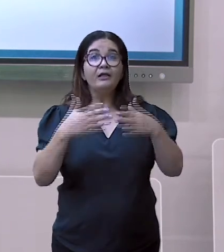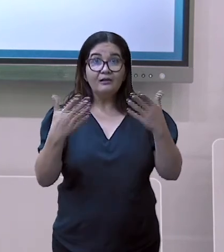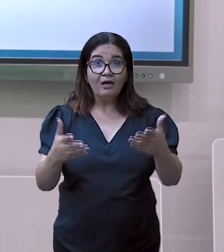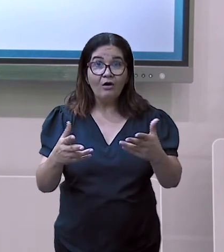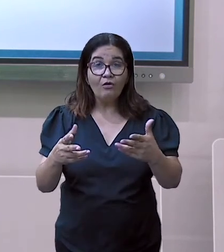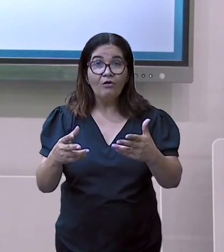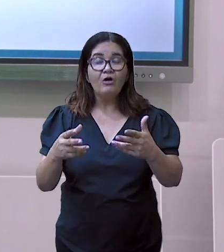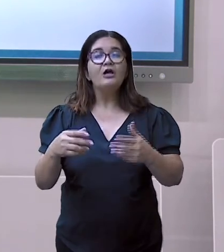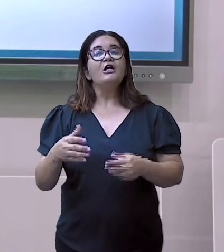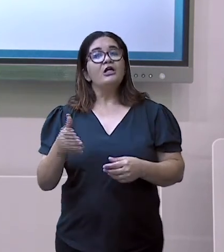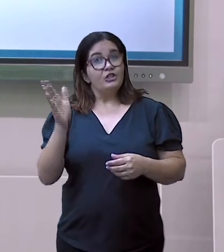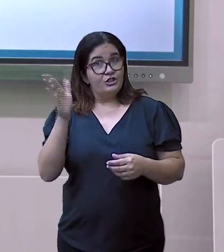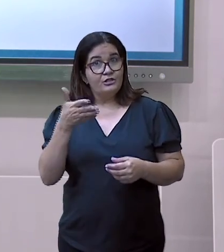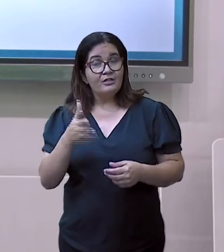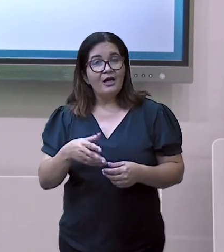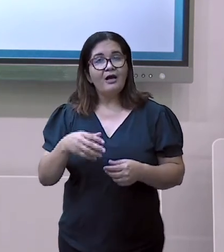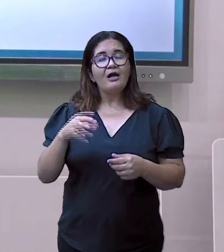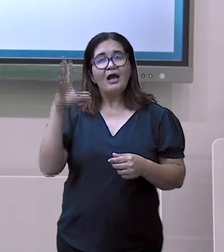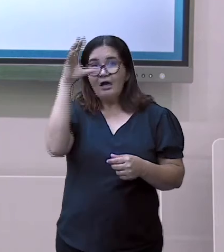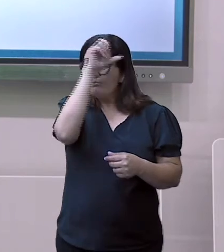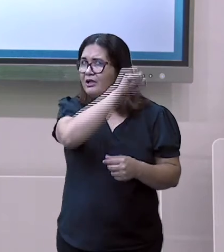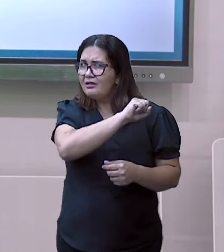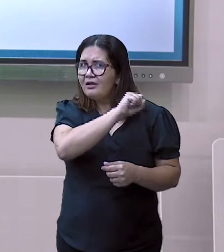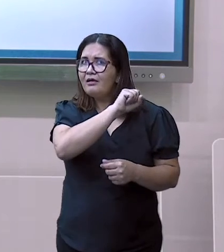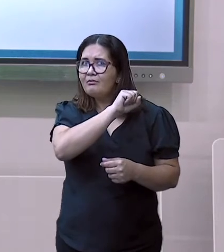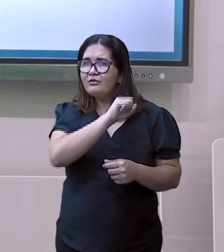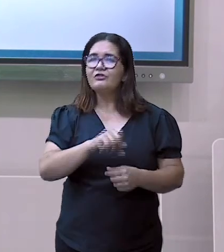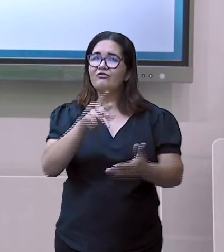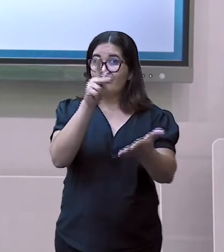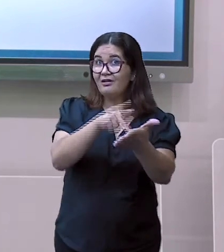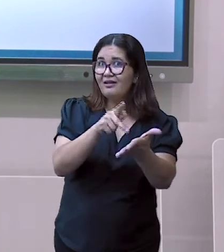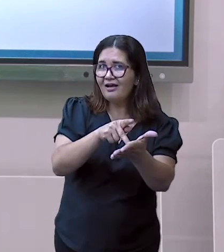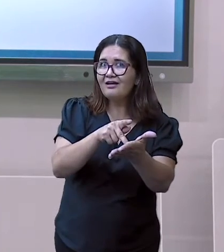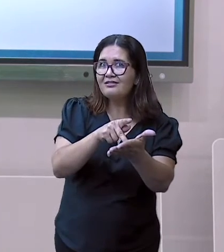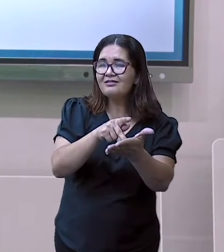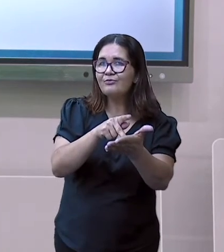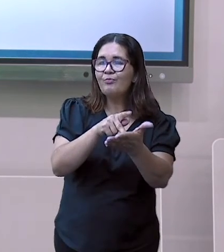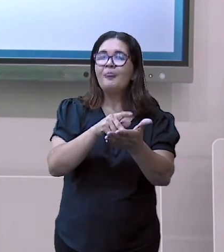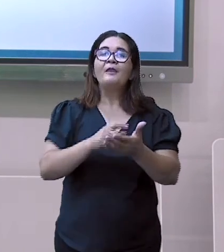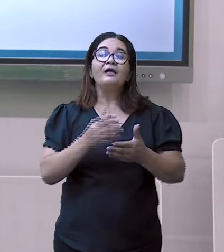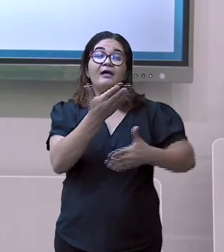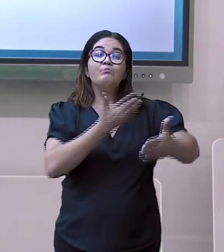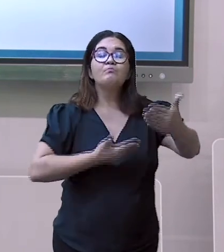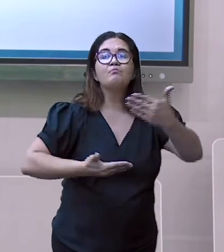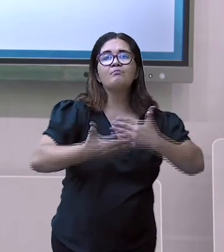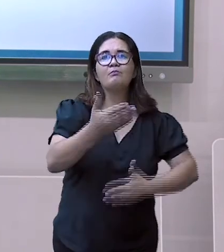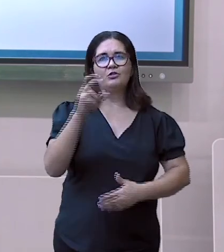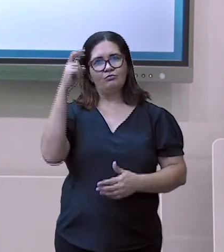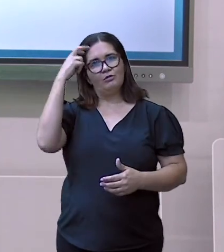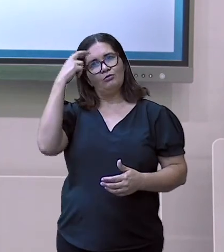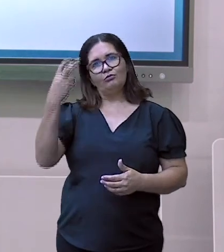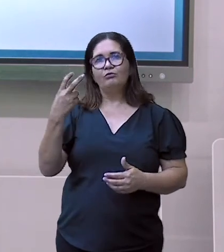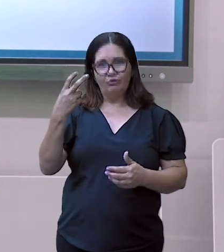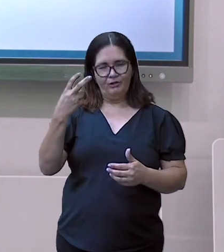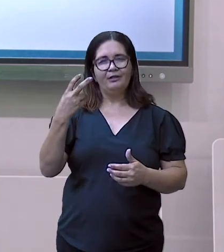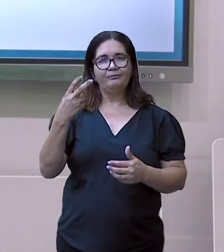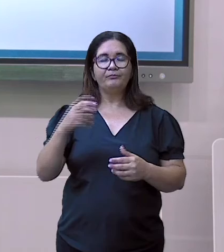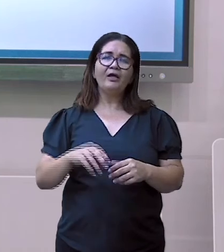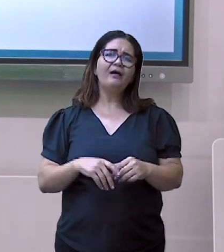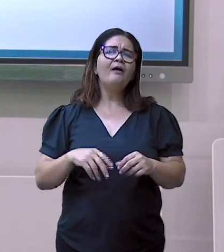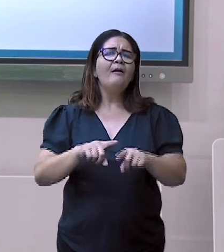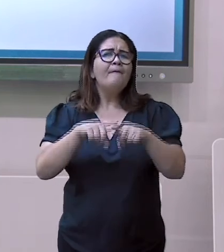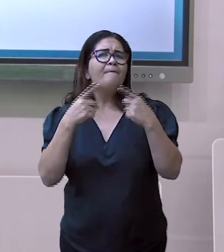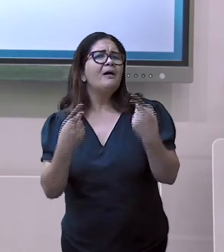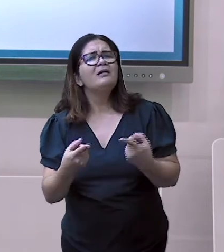que eles fazem parte da mistura que temos aqui, mas nós não vimos o porquê ele foi trazido. Mas a